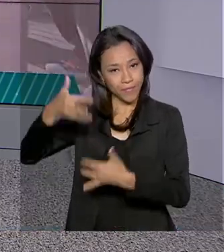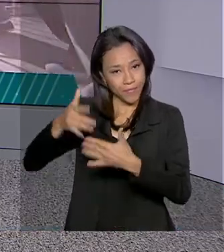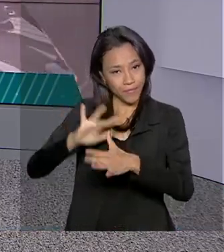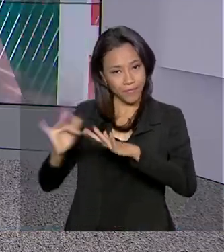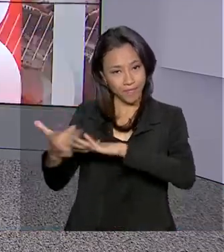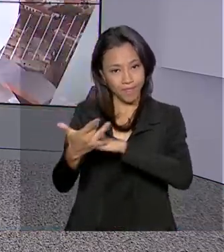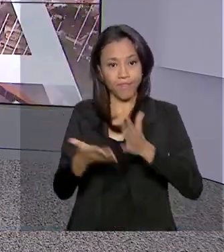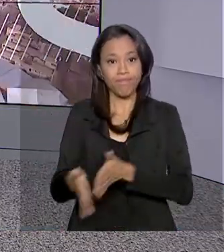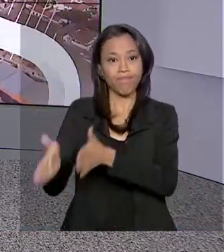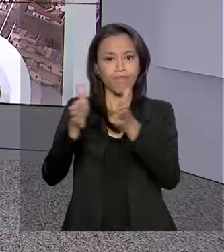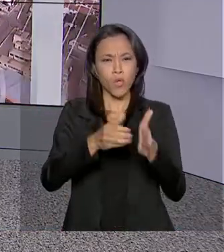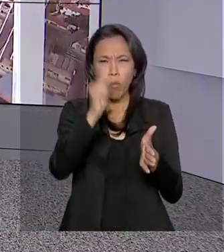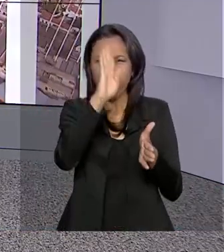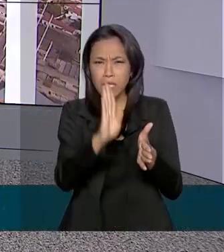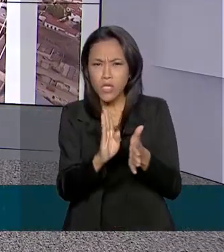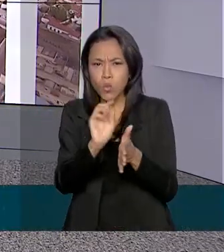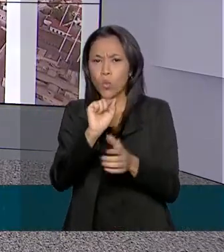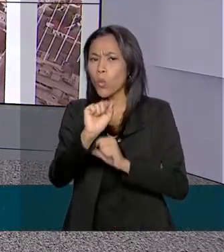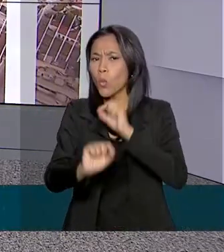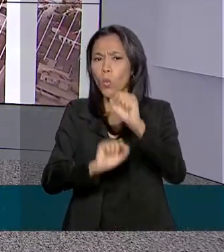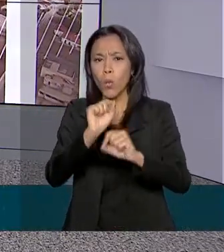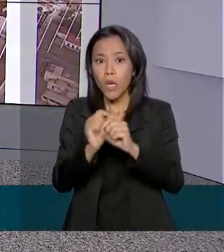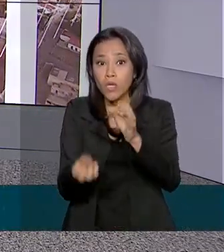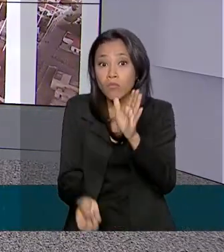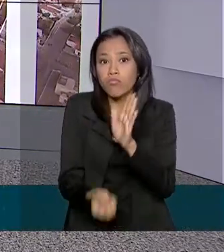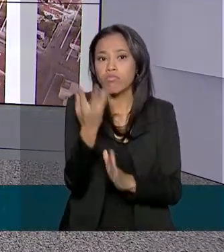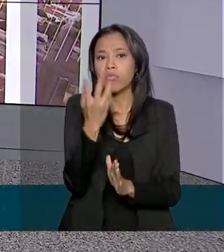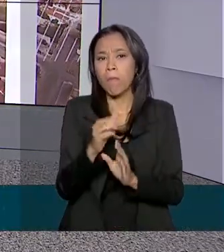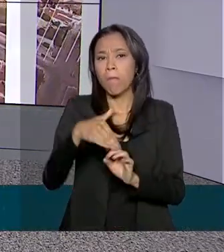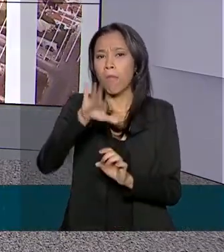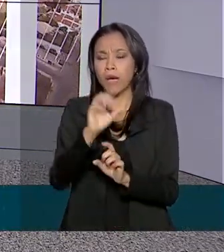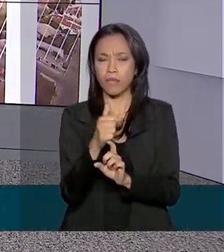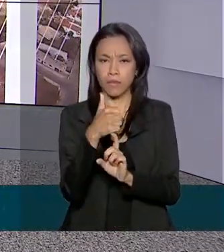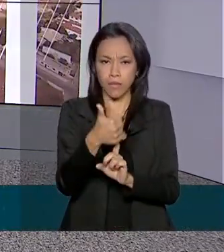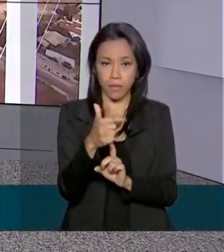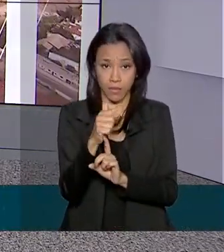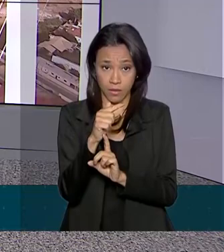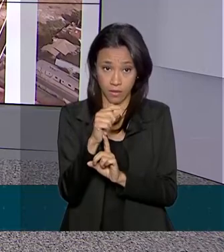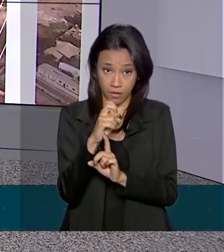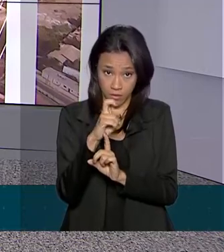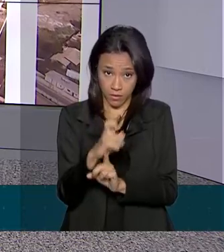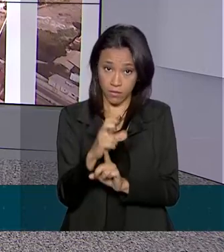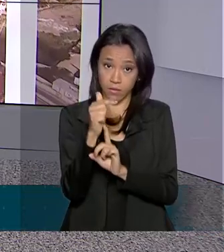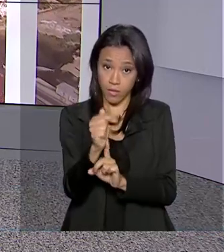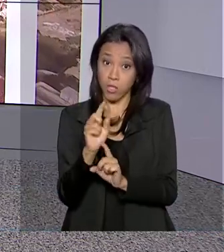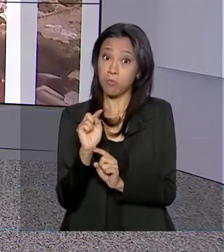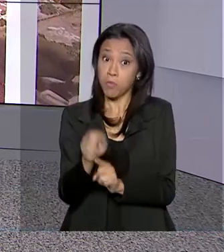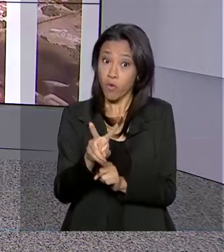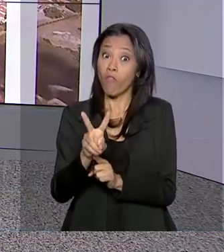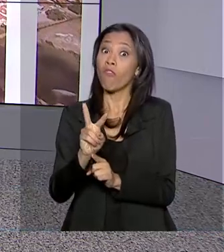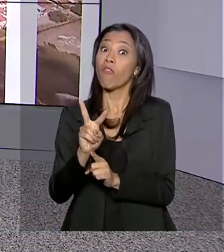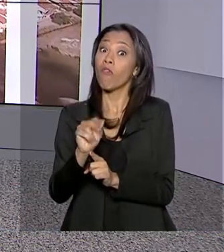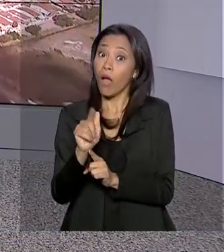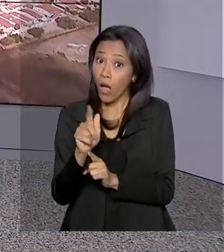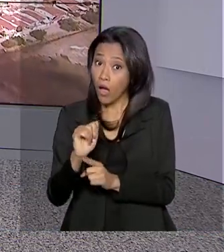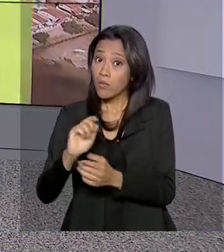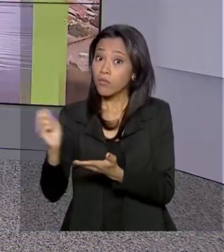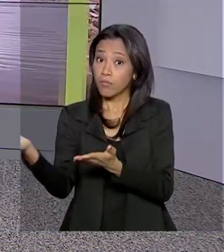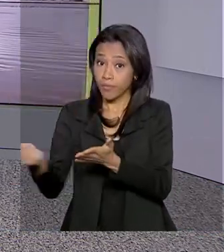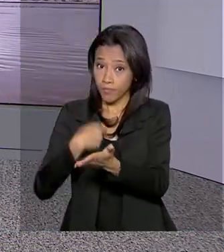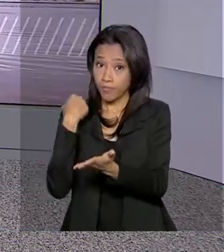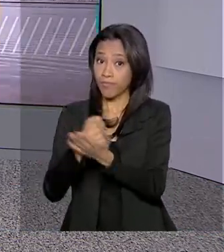O Brasil gerou mais de 157 mil vagas de empregos formais no mês passado. É o melhor